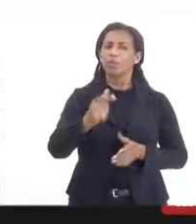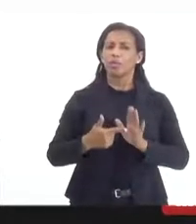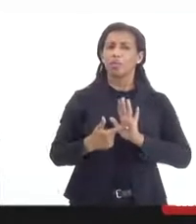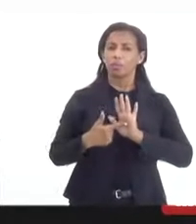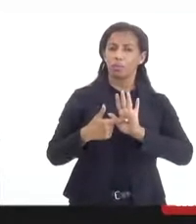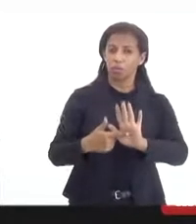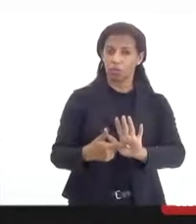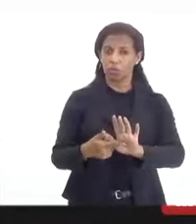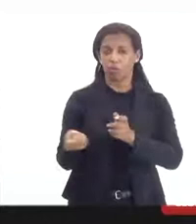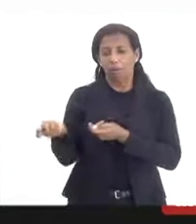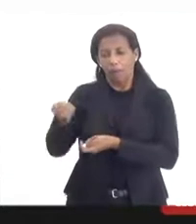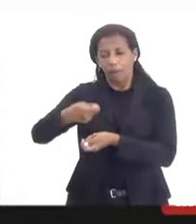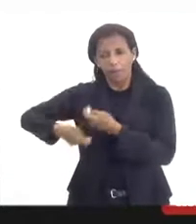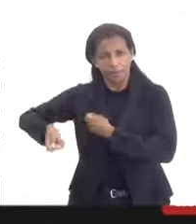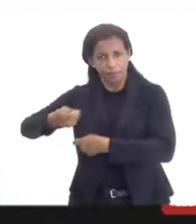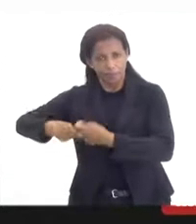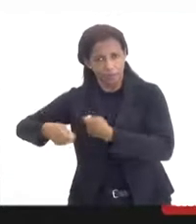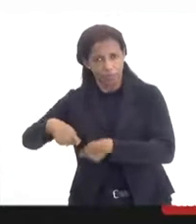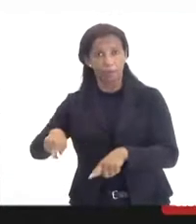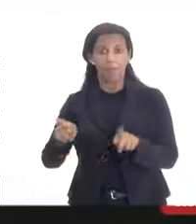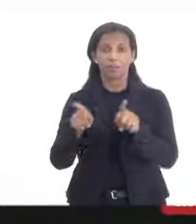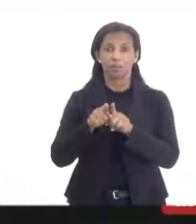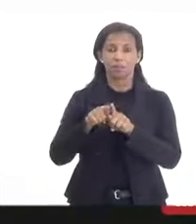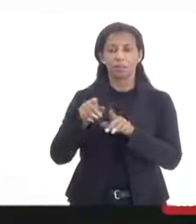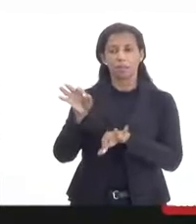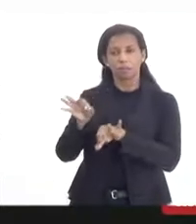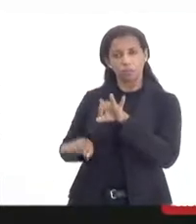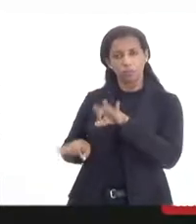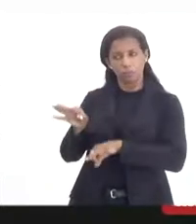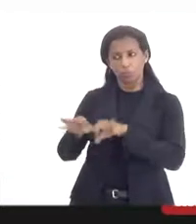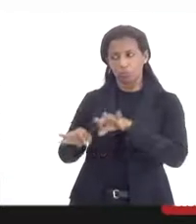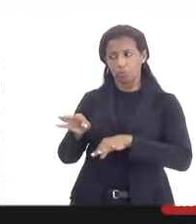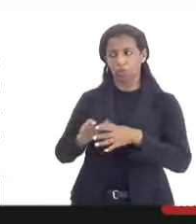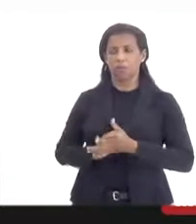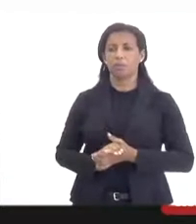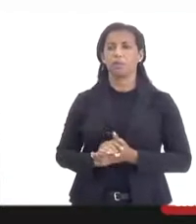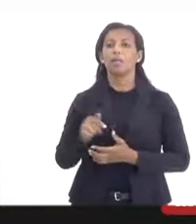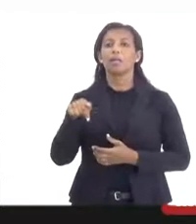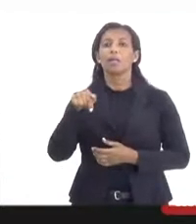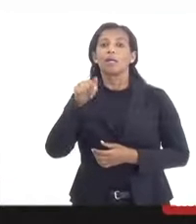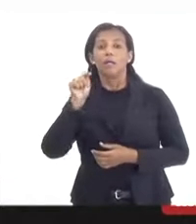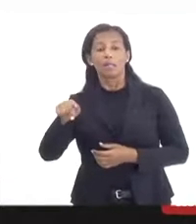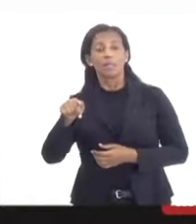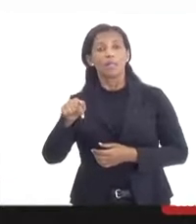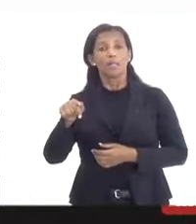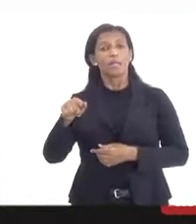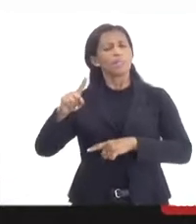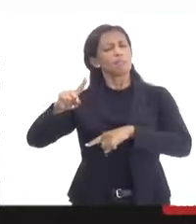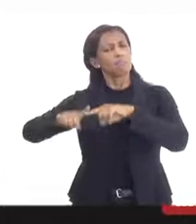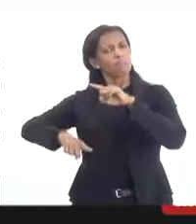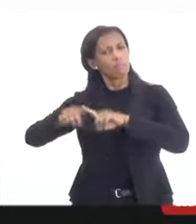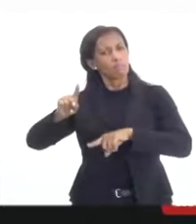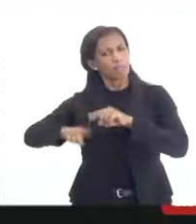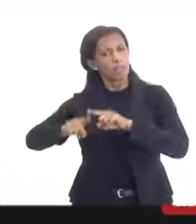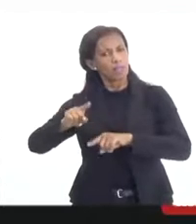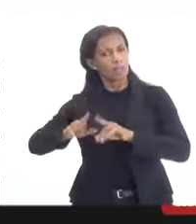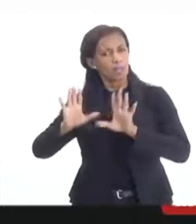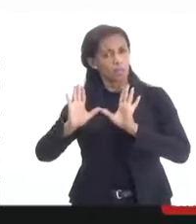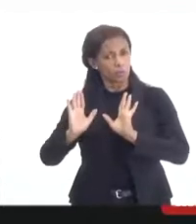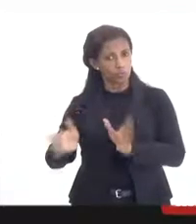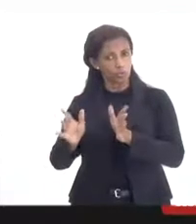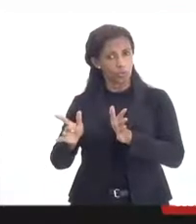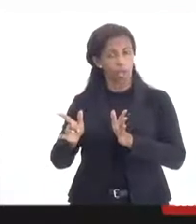só administrativamente, mas também em juízo, é que esses produtos estiveram, como é